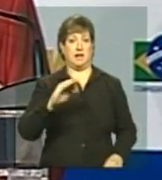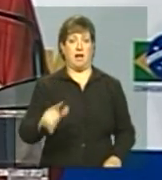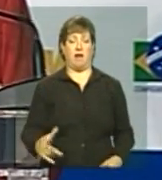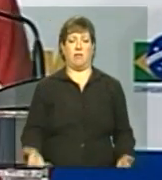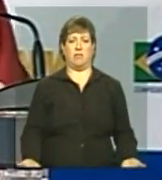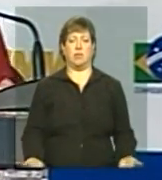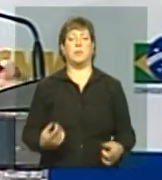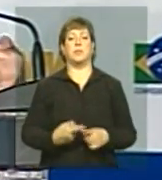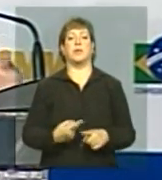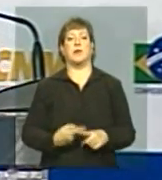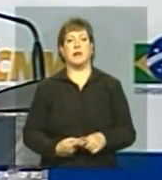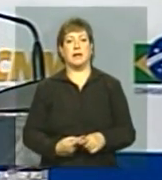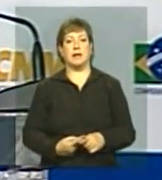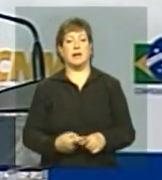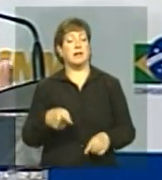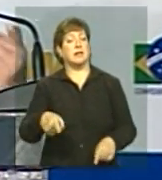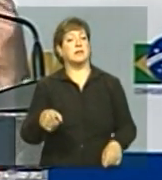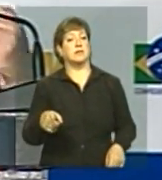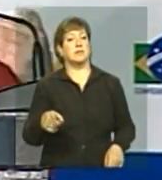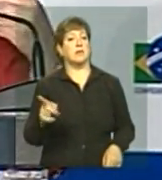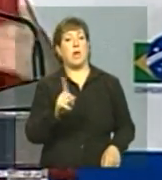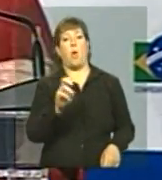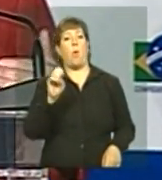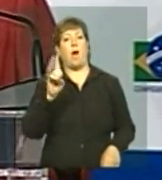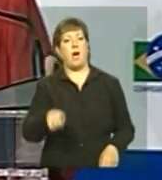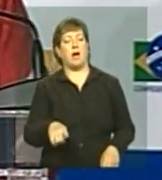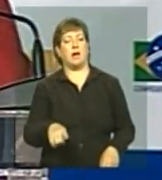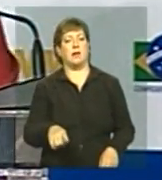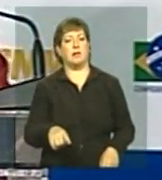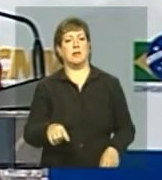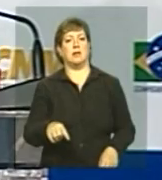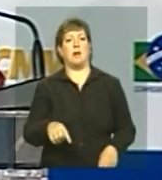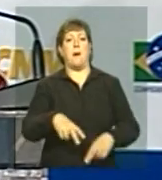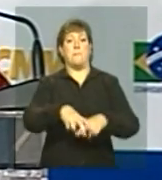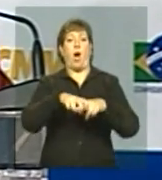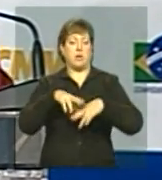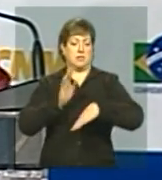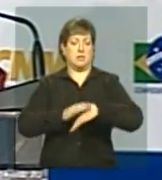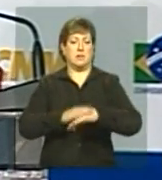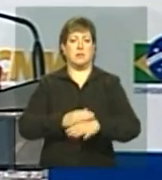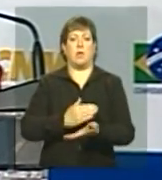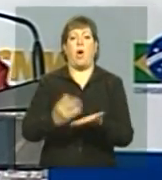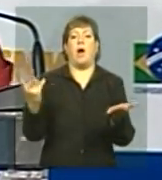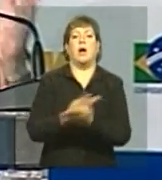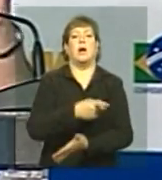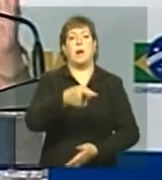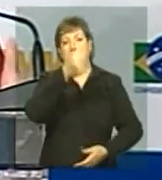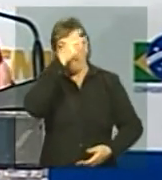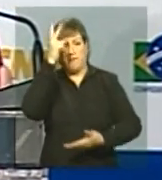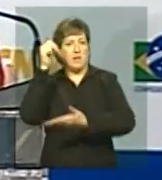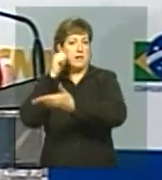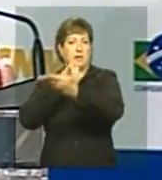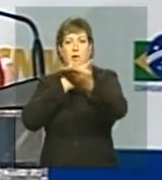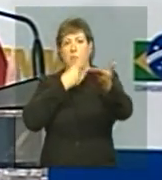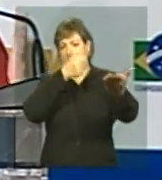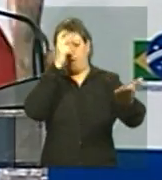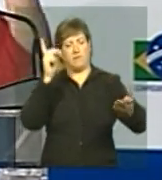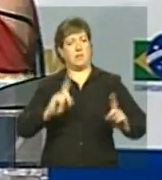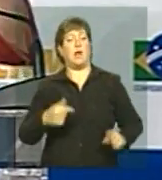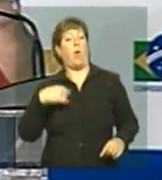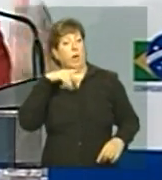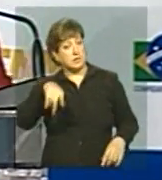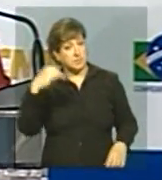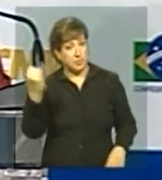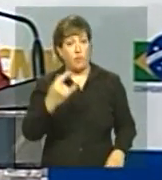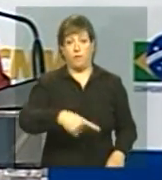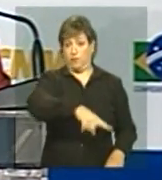que não é fruto da iniciativa do prefeito ou da prefeita. Acho isso importantíssimo. Acho